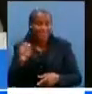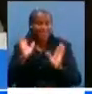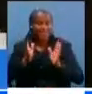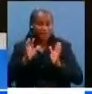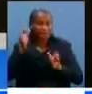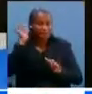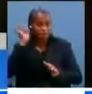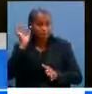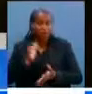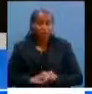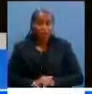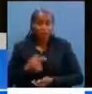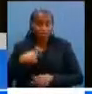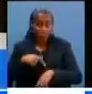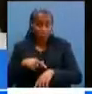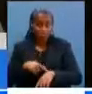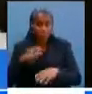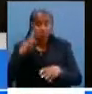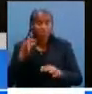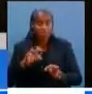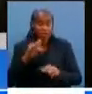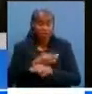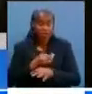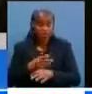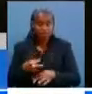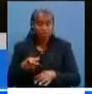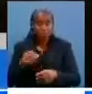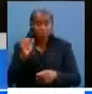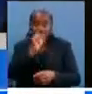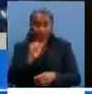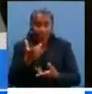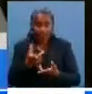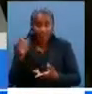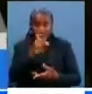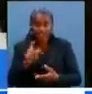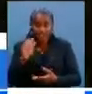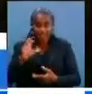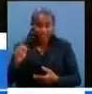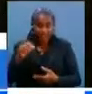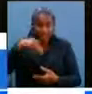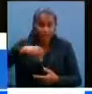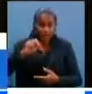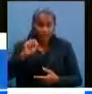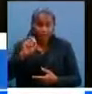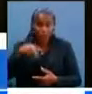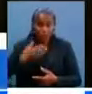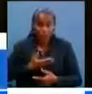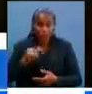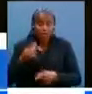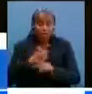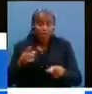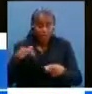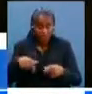em momento especial no festival de ver tudo foi show de zeca pagodinho porque bom estudar no brasil